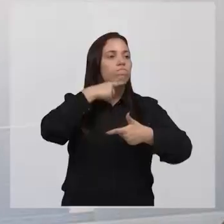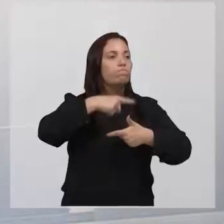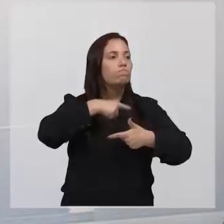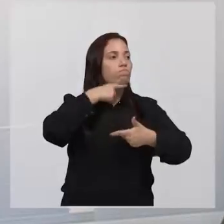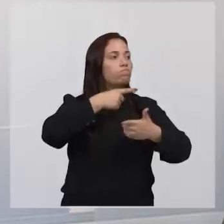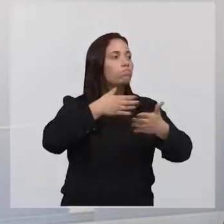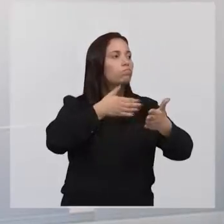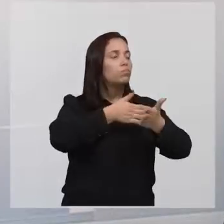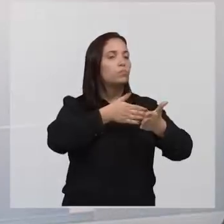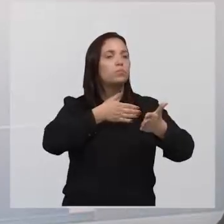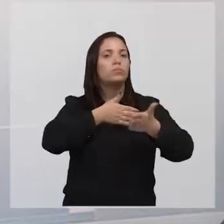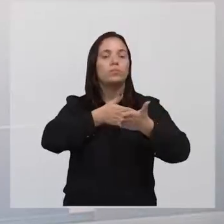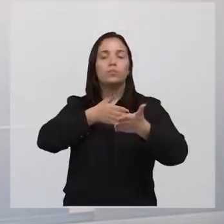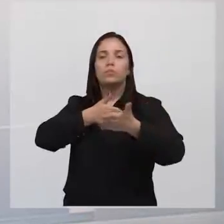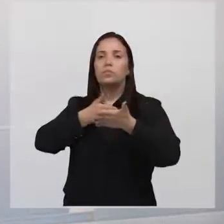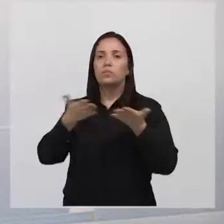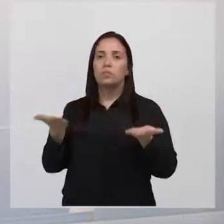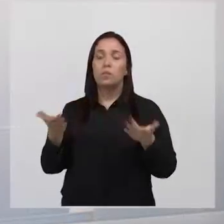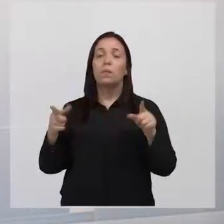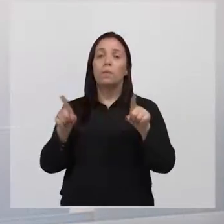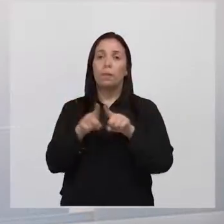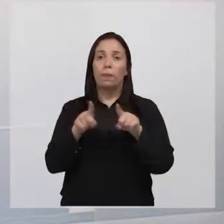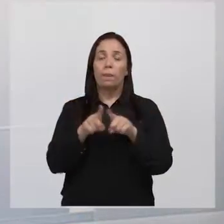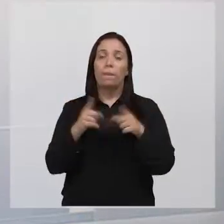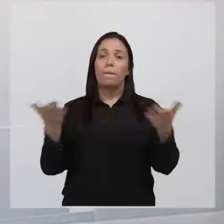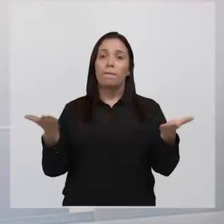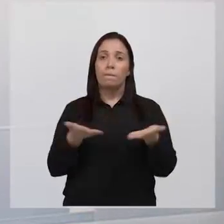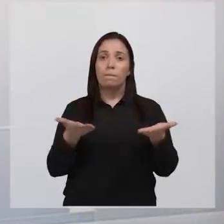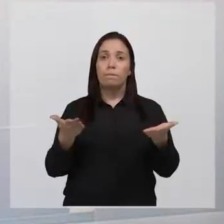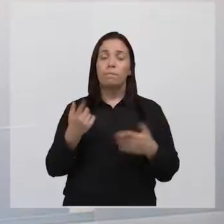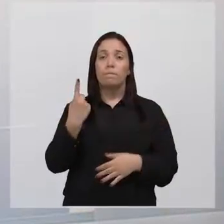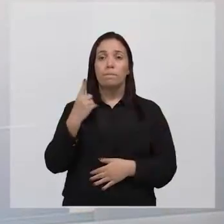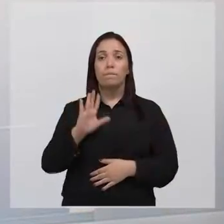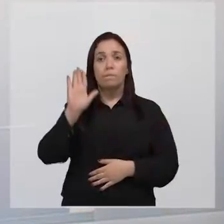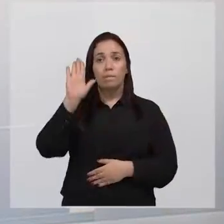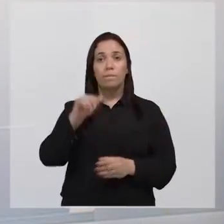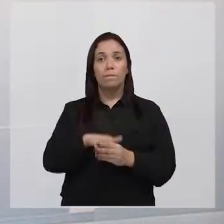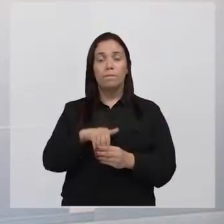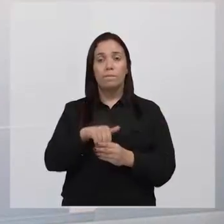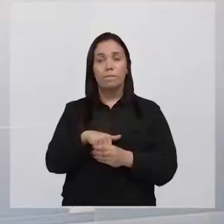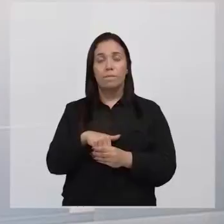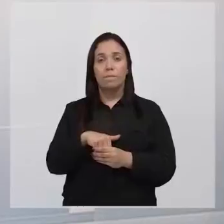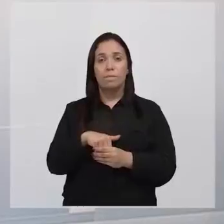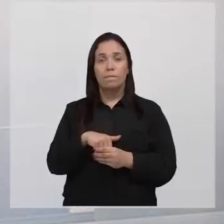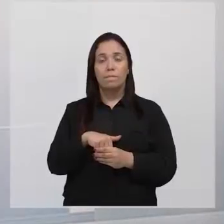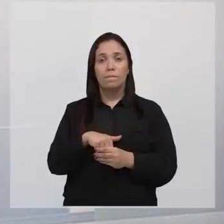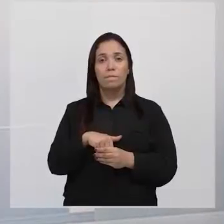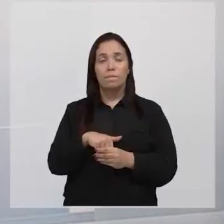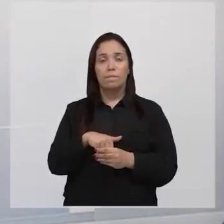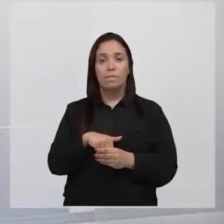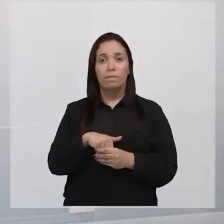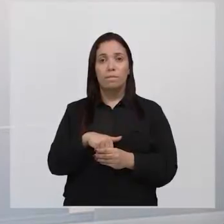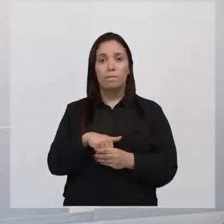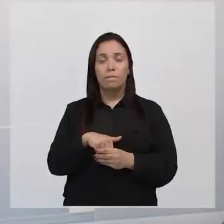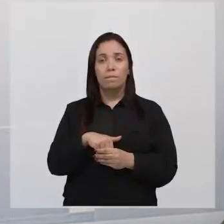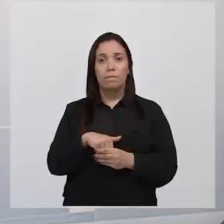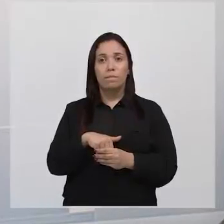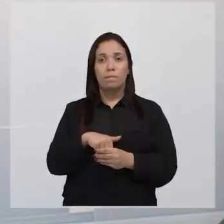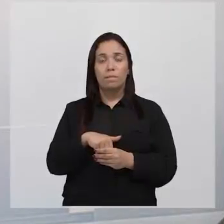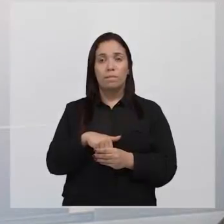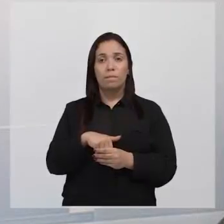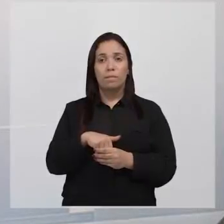que deveria ser seguida. E por último agora, nós temos uma candidatura que da noite para o dia foi produzida, né?